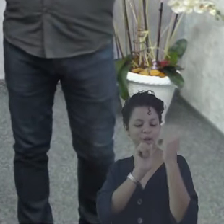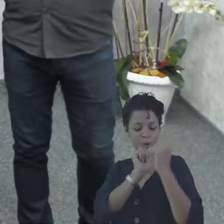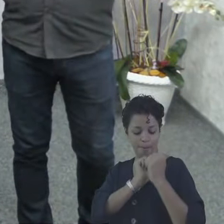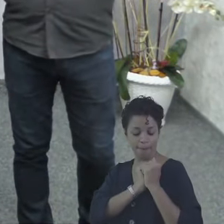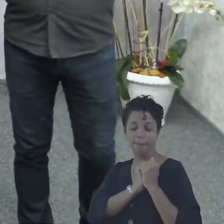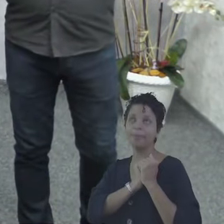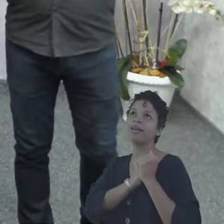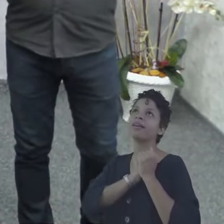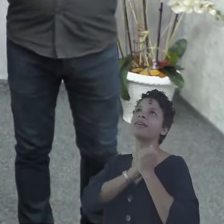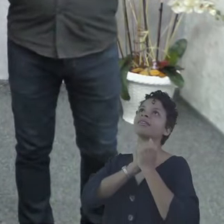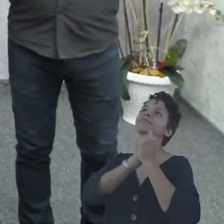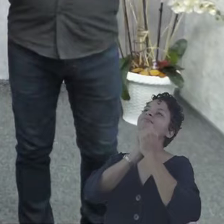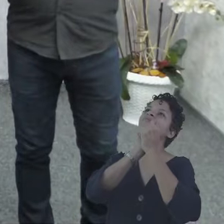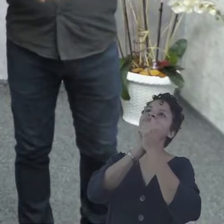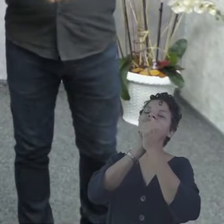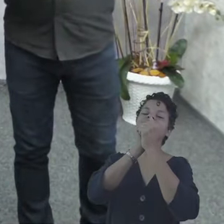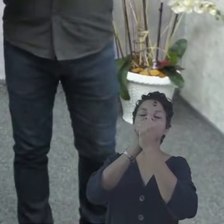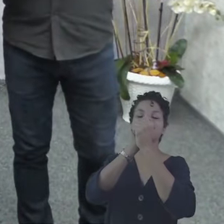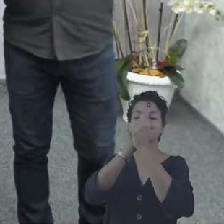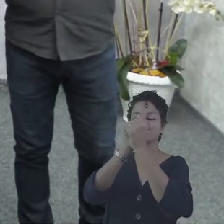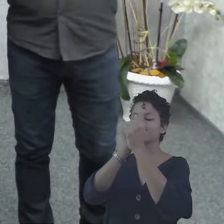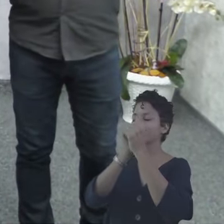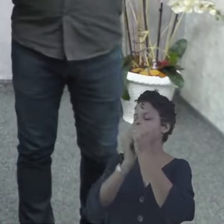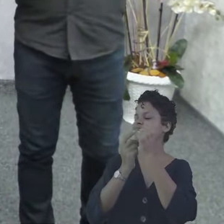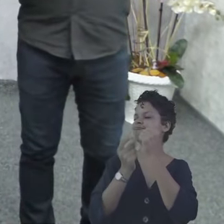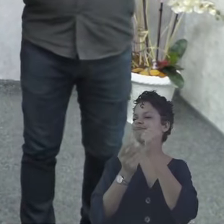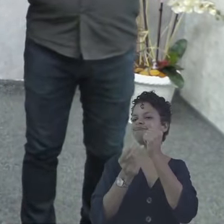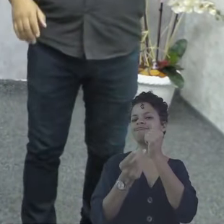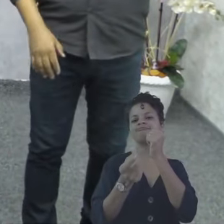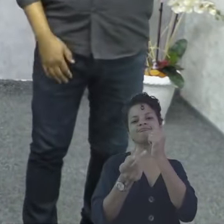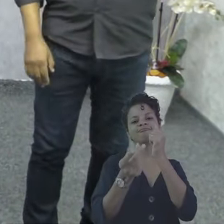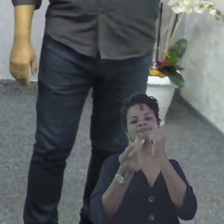morar. Este mundo